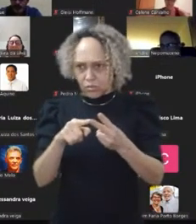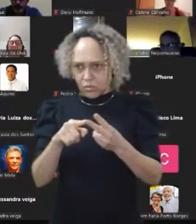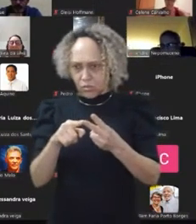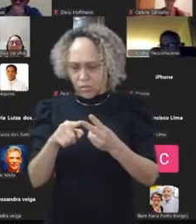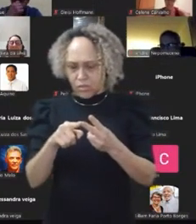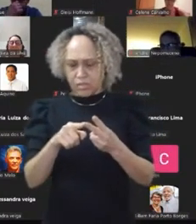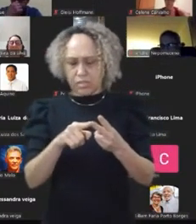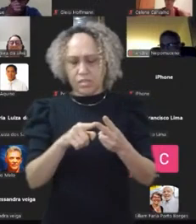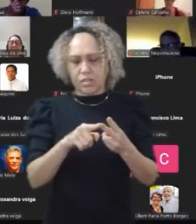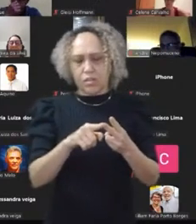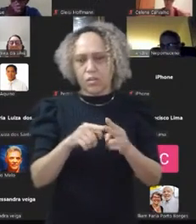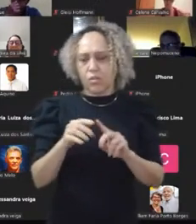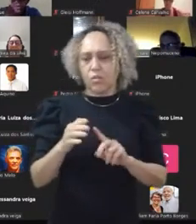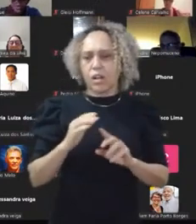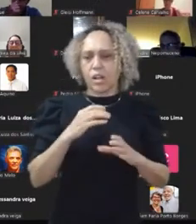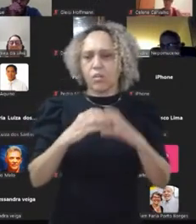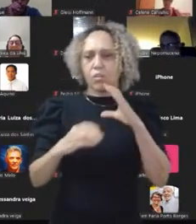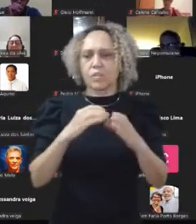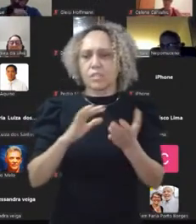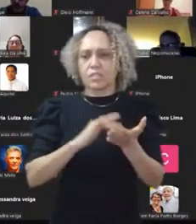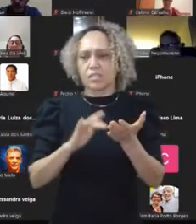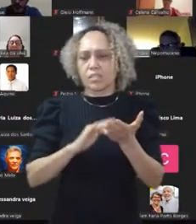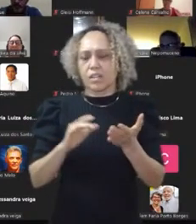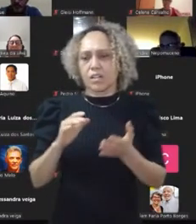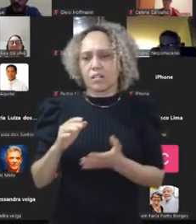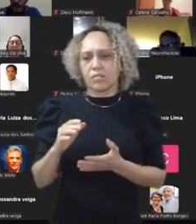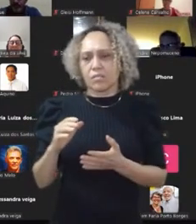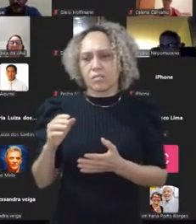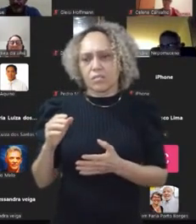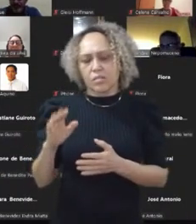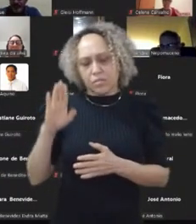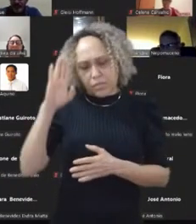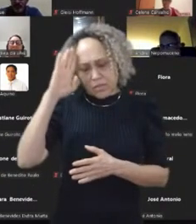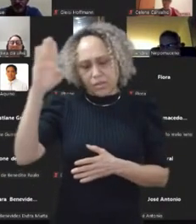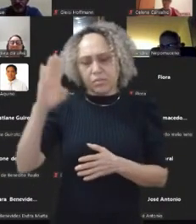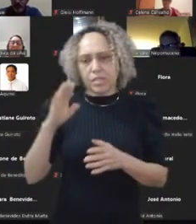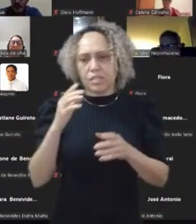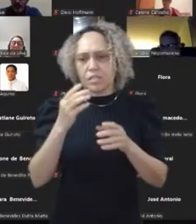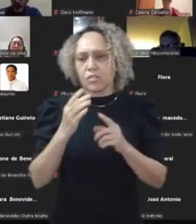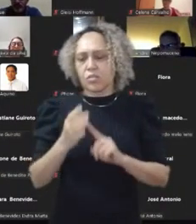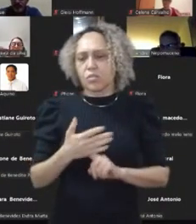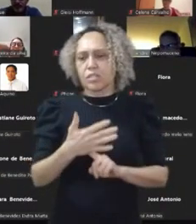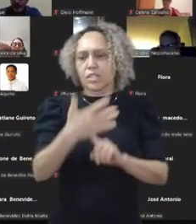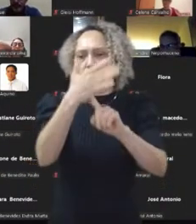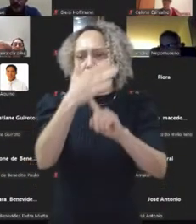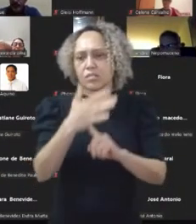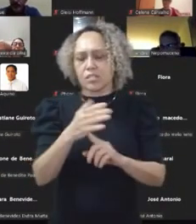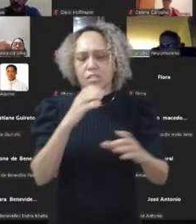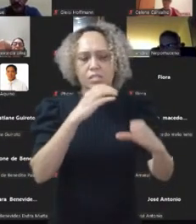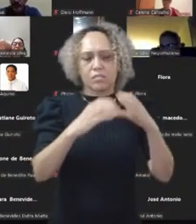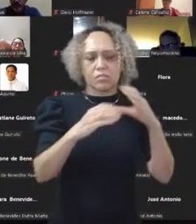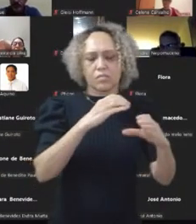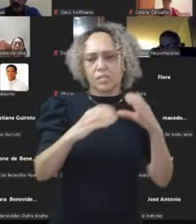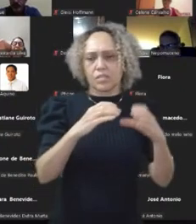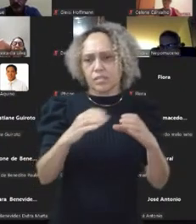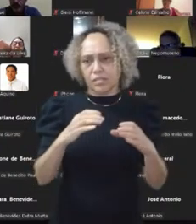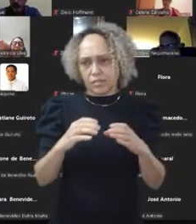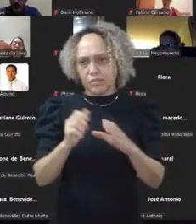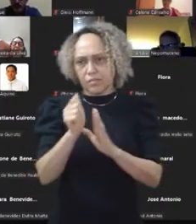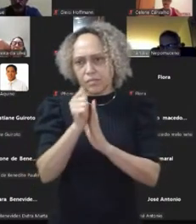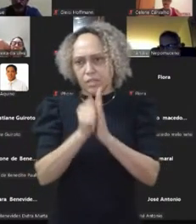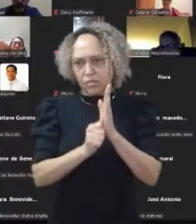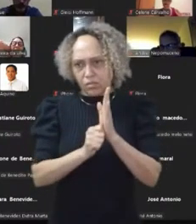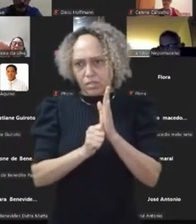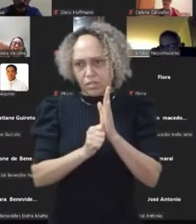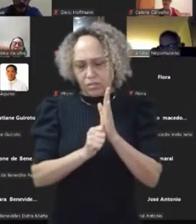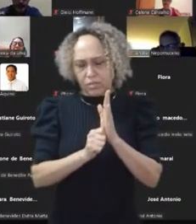as tecnologias e redes sociais enfim esse novo tipo de mediação automatizado algorítmica primeira é claro parece ser mais